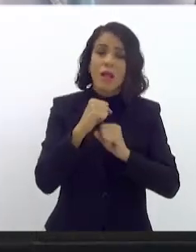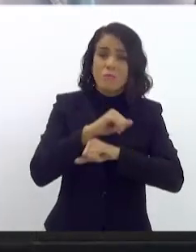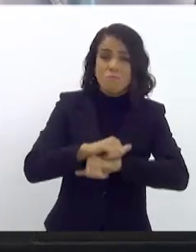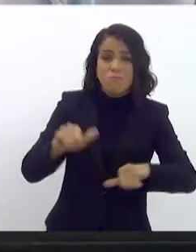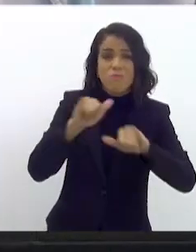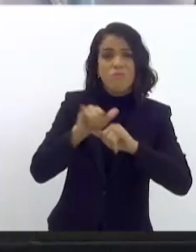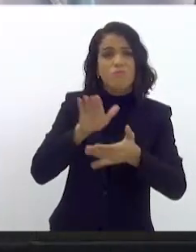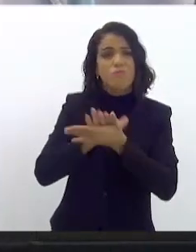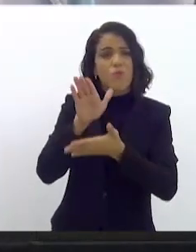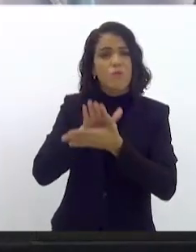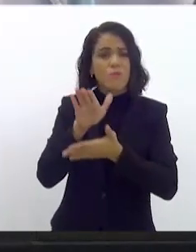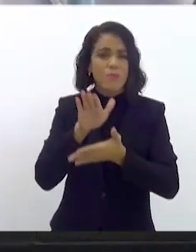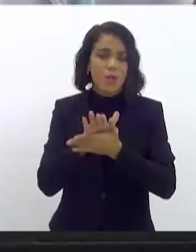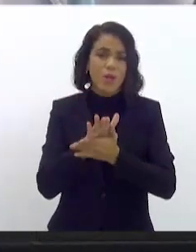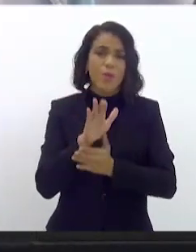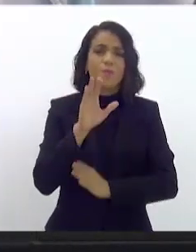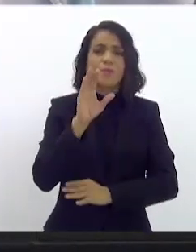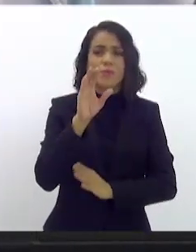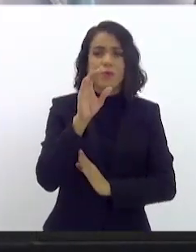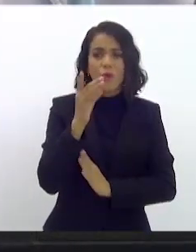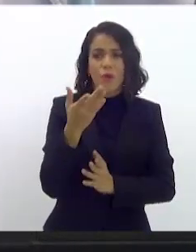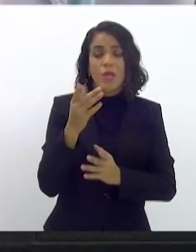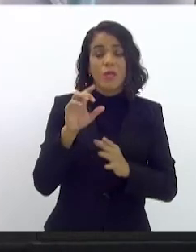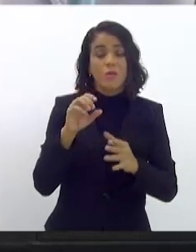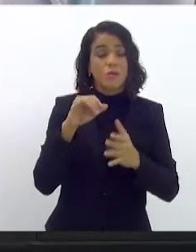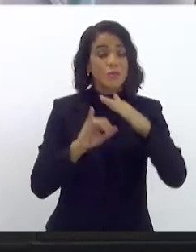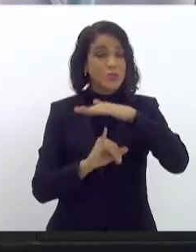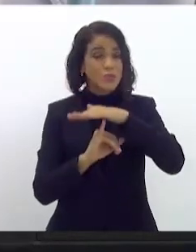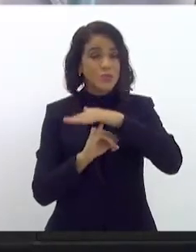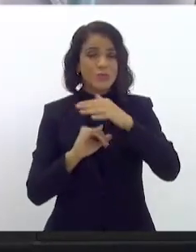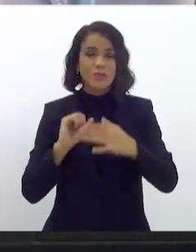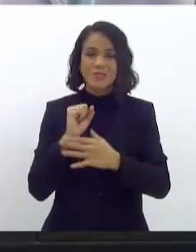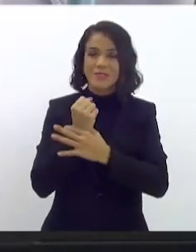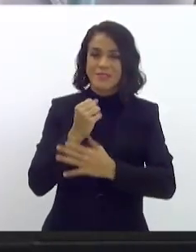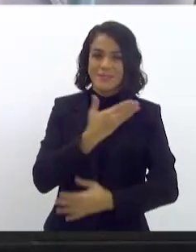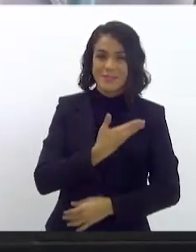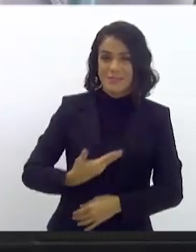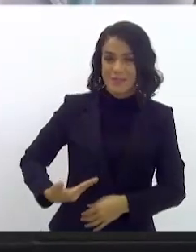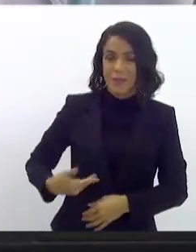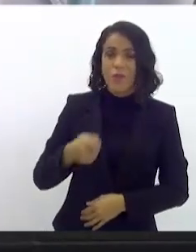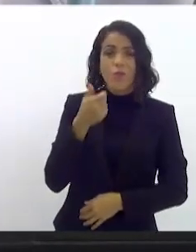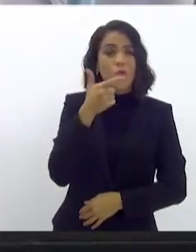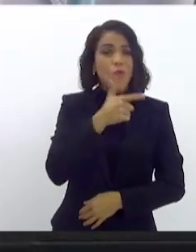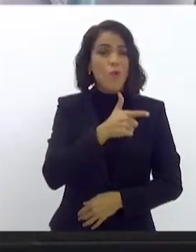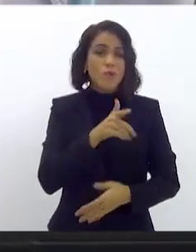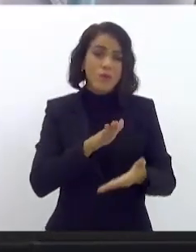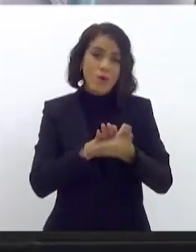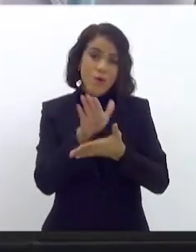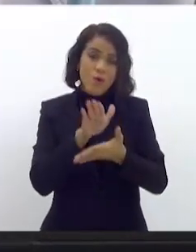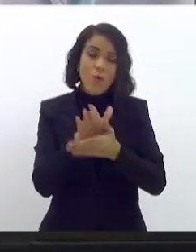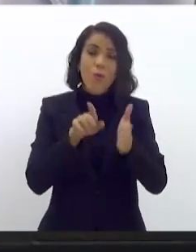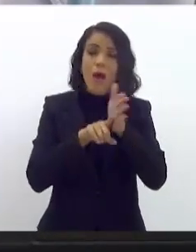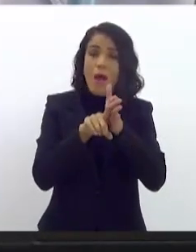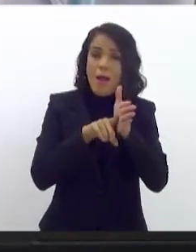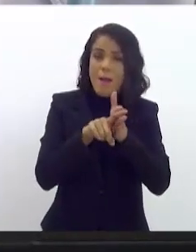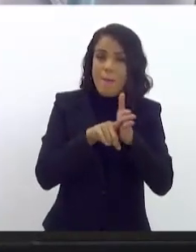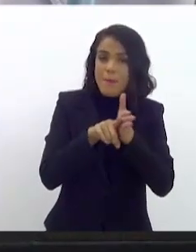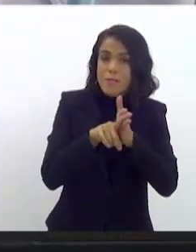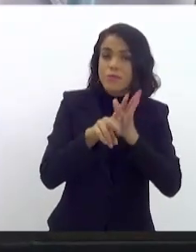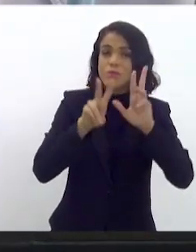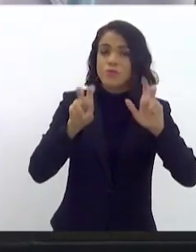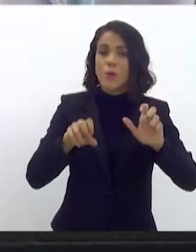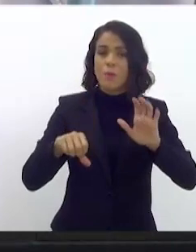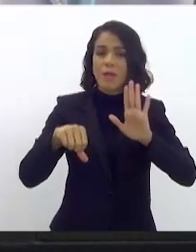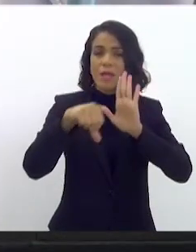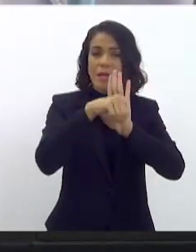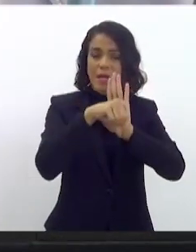o Instituto de Segurança Pública ainda não conseguiu publicar uma pesquisa sobre crimes